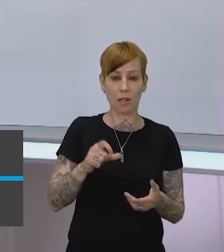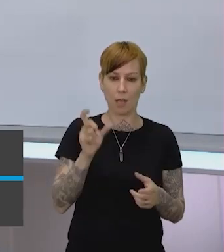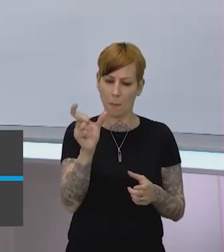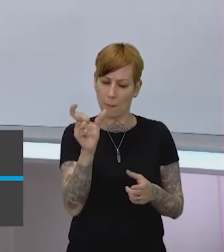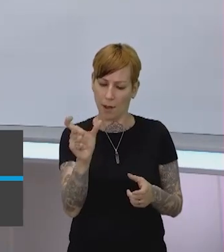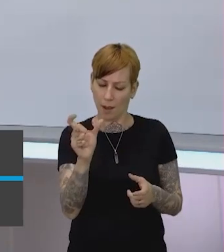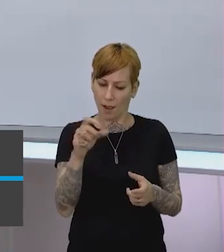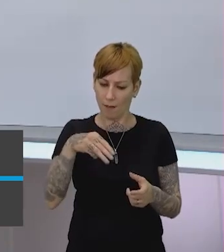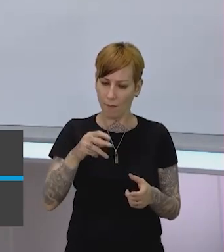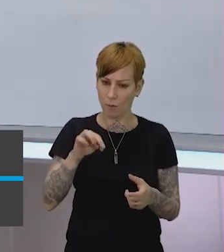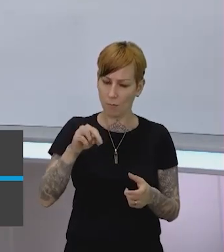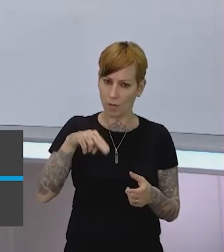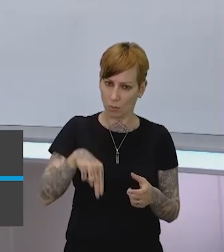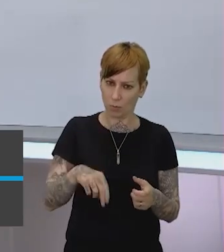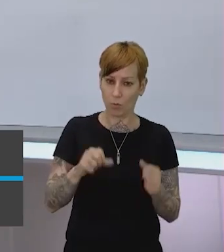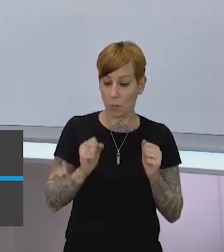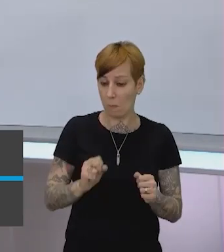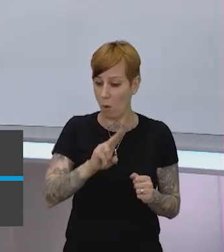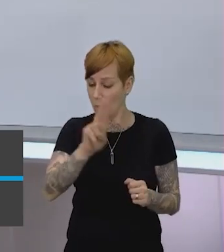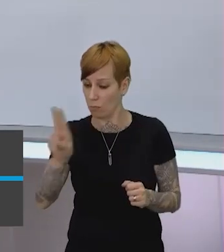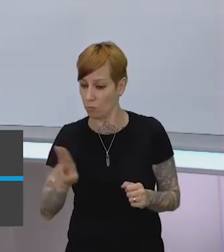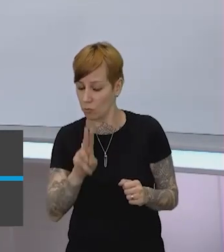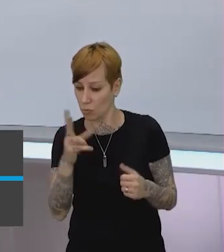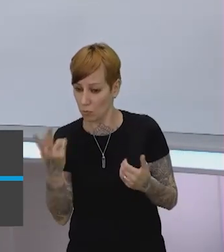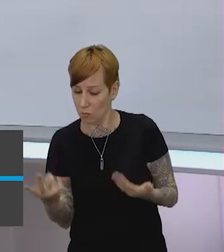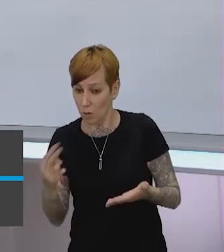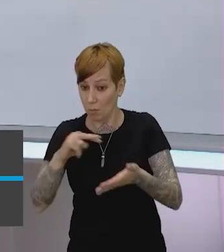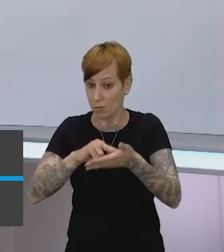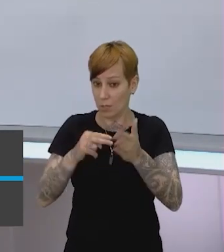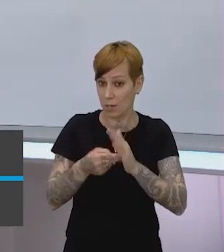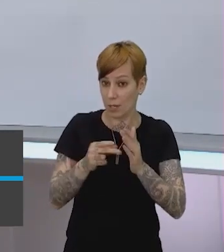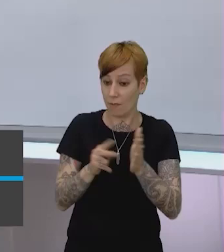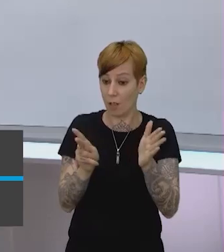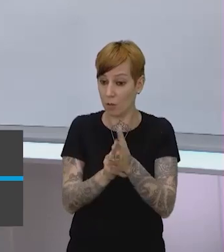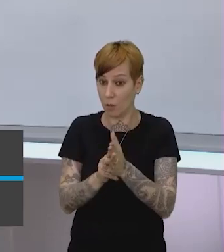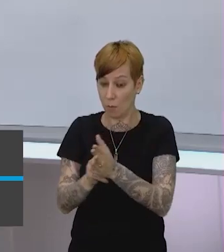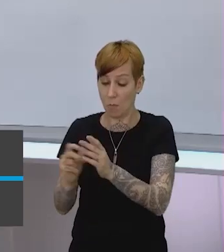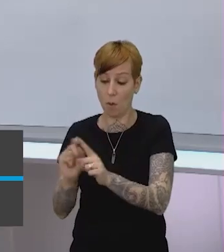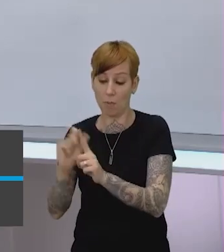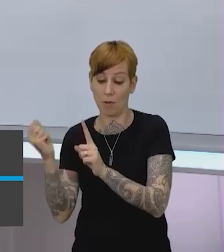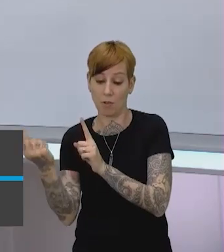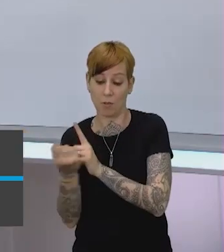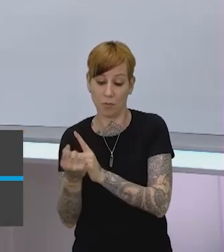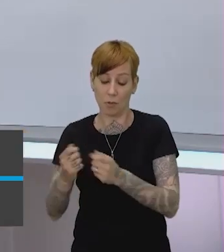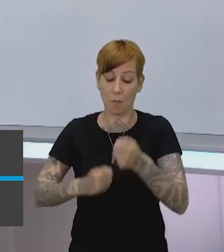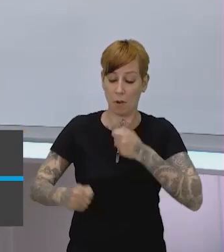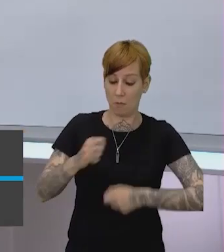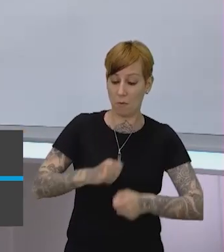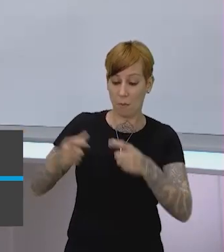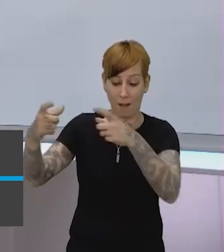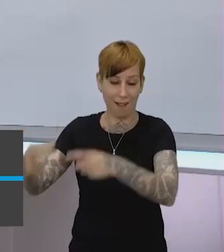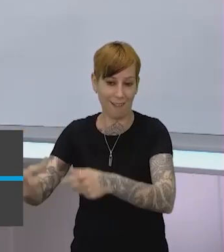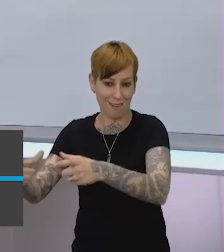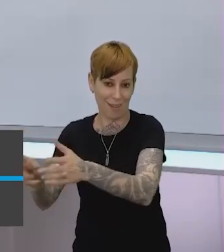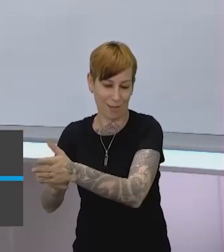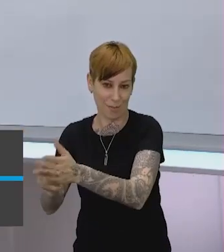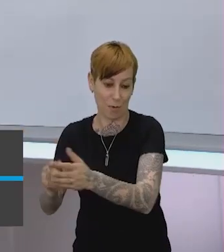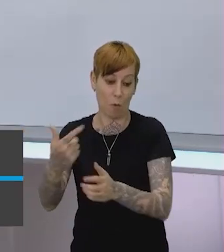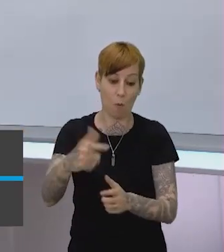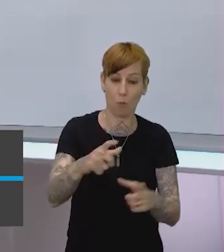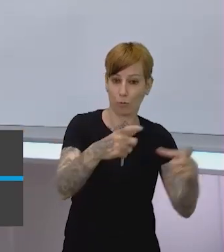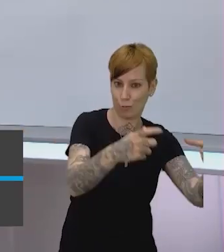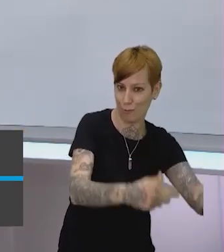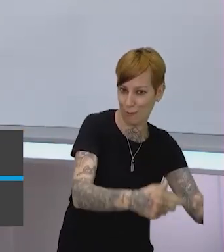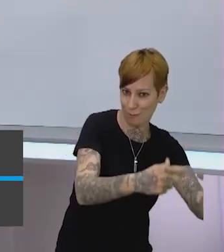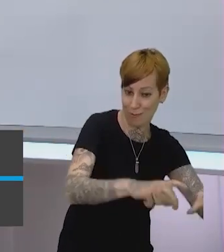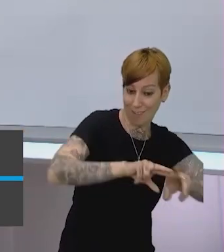ele é utilizado de uma forma e tem um determinado sentido para a vida social, para a economia daquele lugar. Num outro